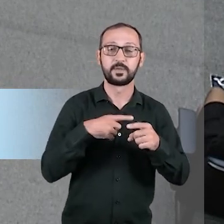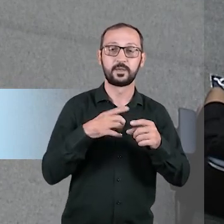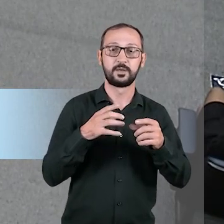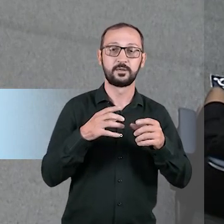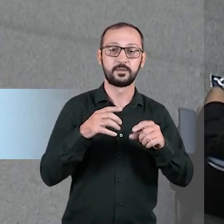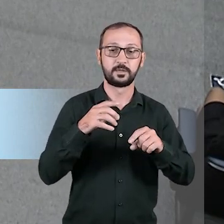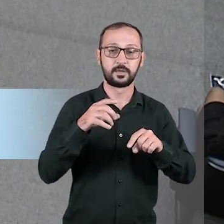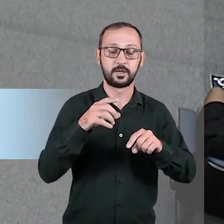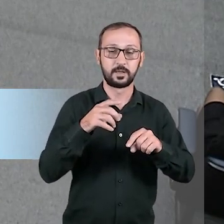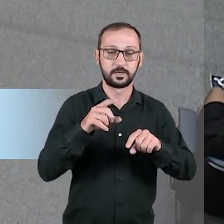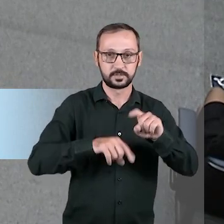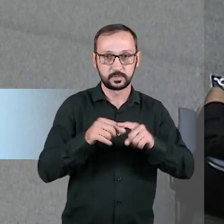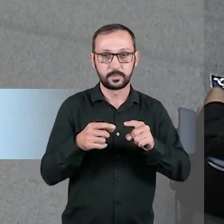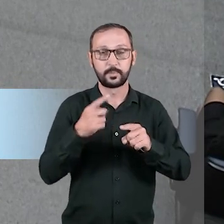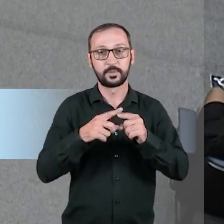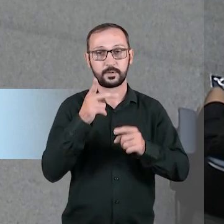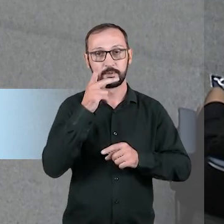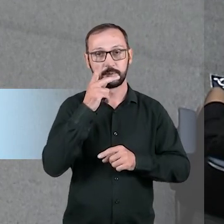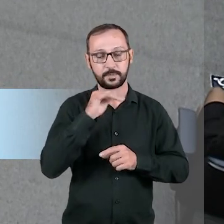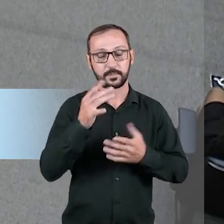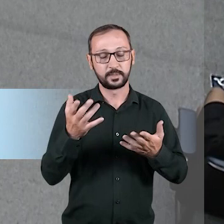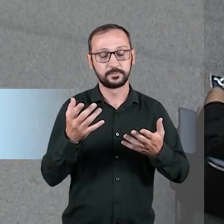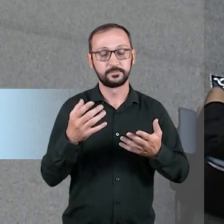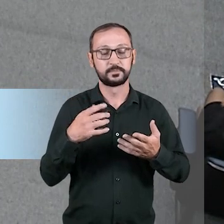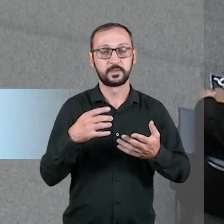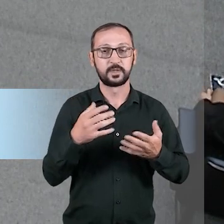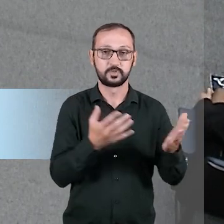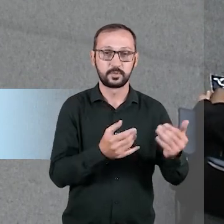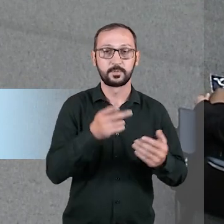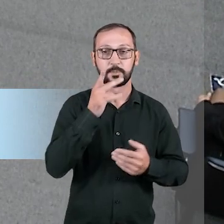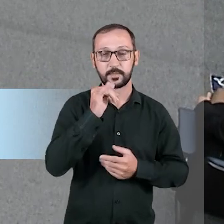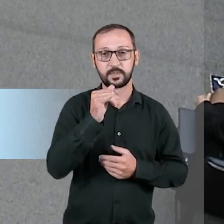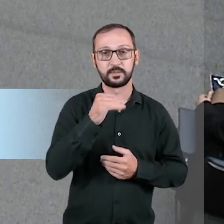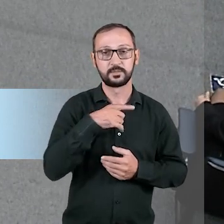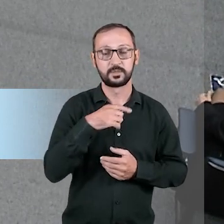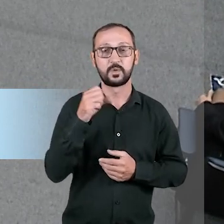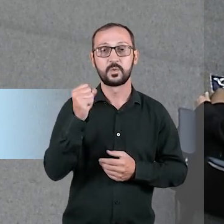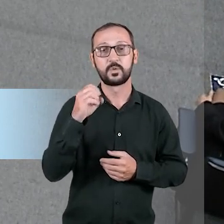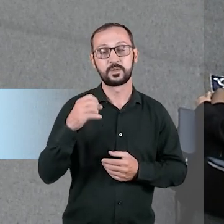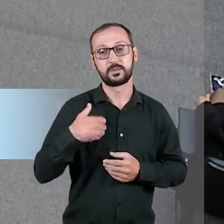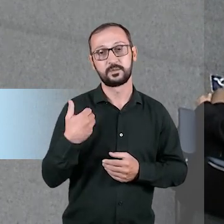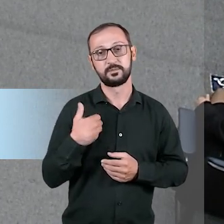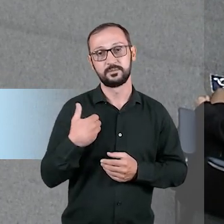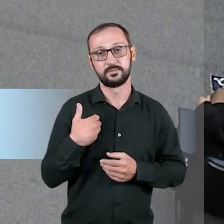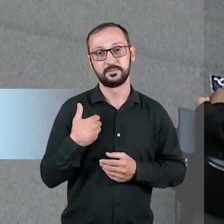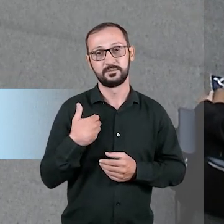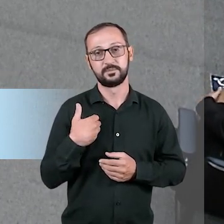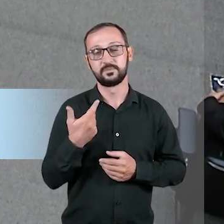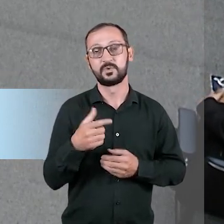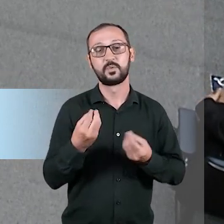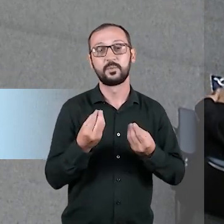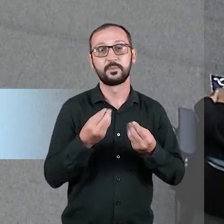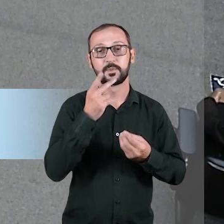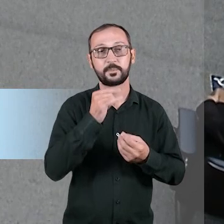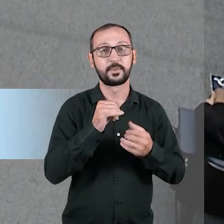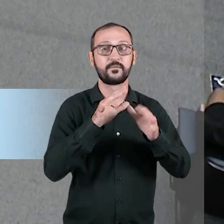gente dividiu as coisas dela, porque meu pai ela, apesar que ela era bem mais nova, mas meu pai tem 80 anos, então não